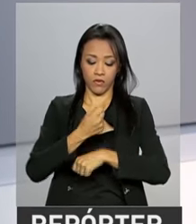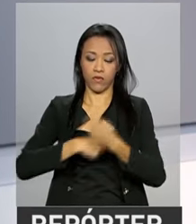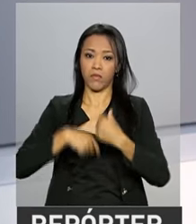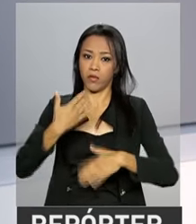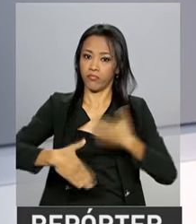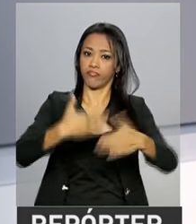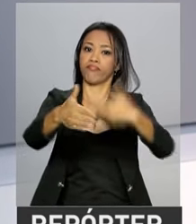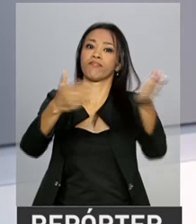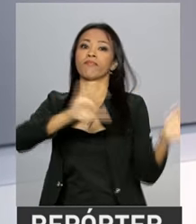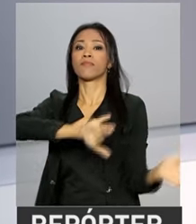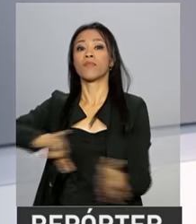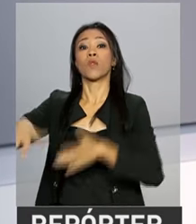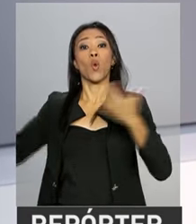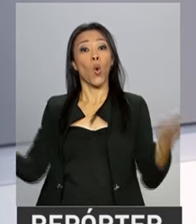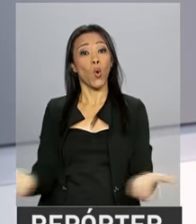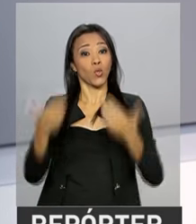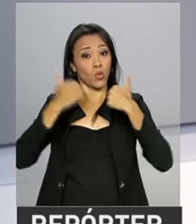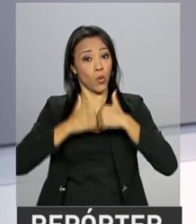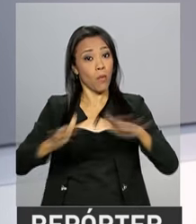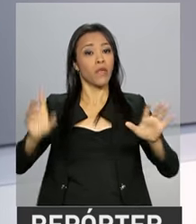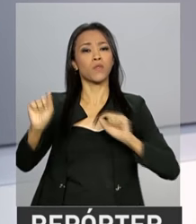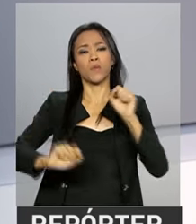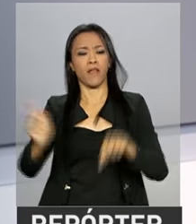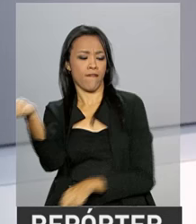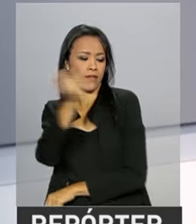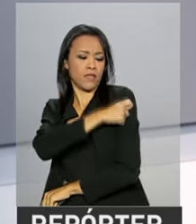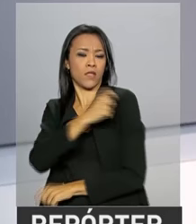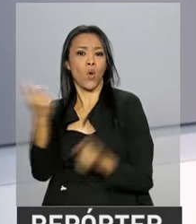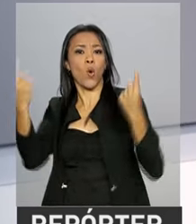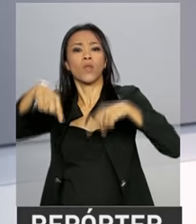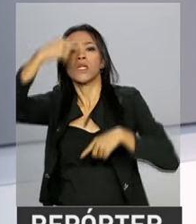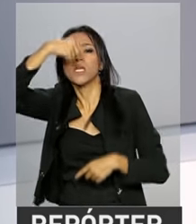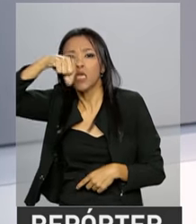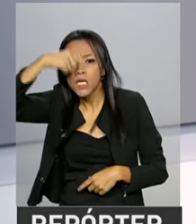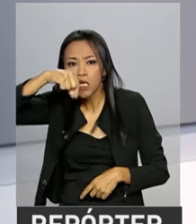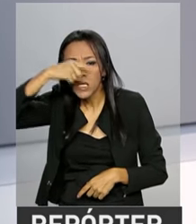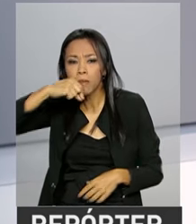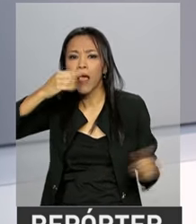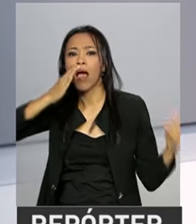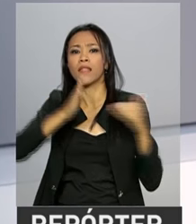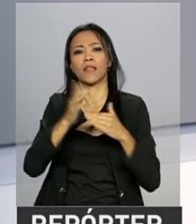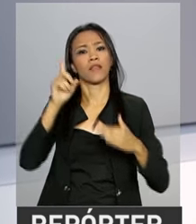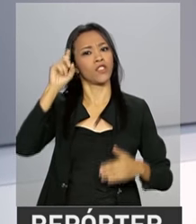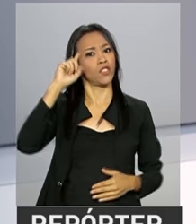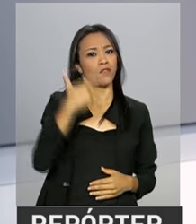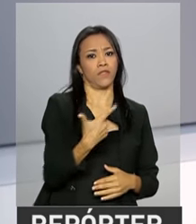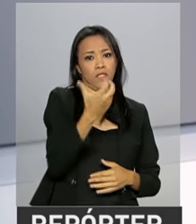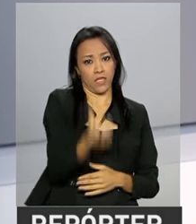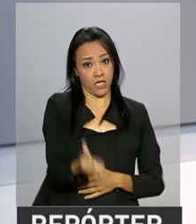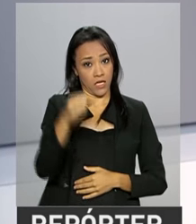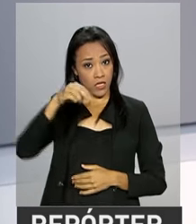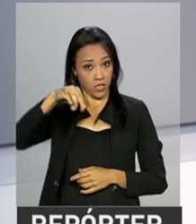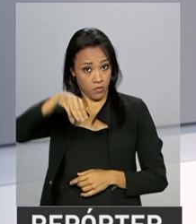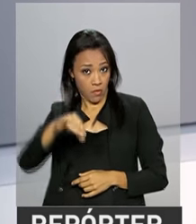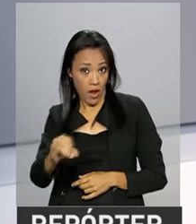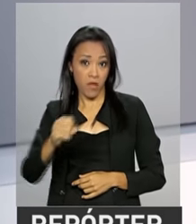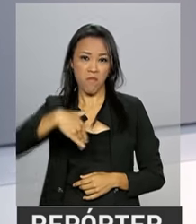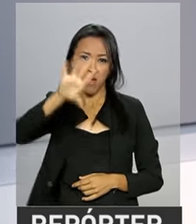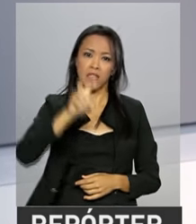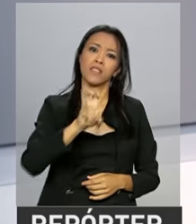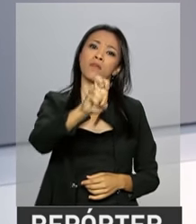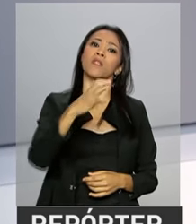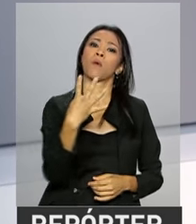começa hoje em todo o país a campanha de vacinação contra a gripe até o dia 26 de maio mais de 54 milhões de pessoas